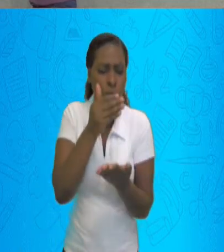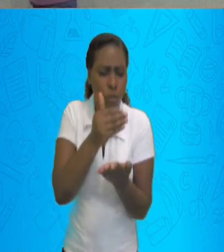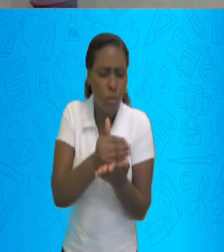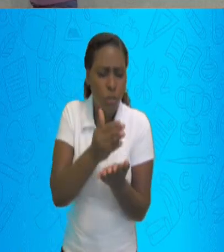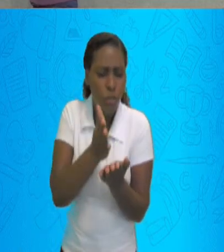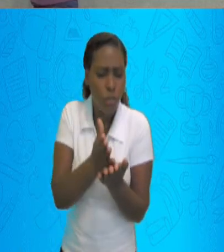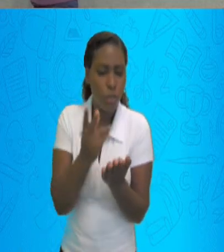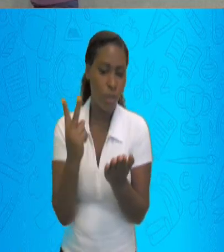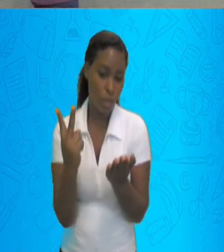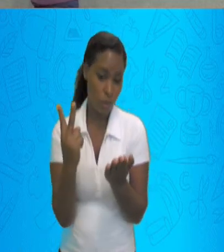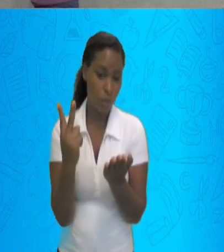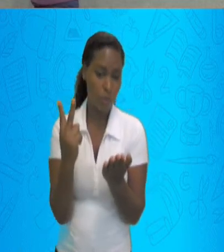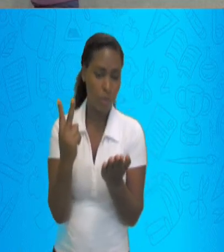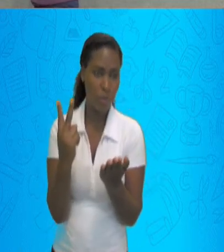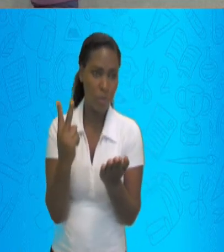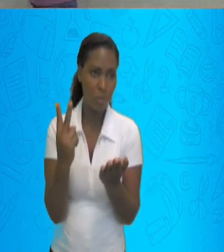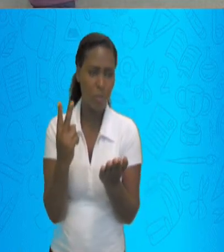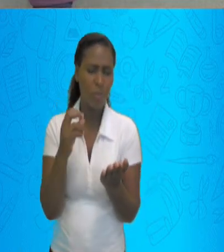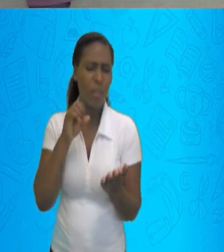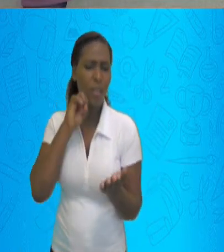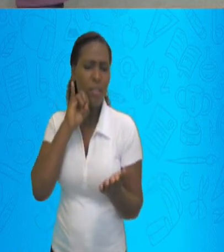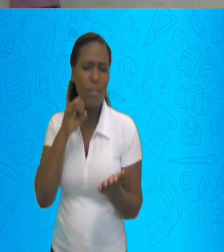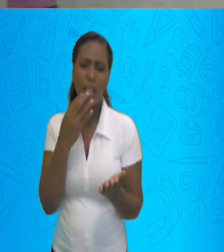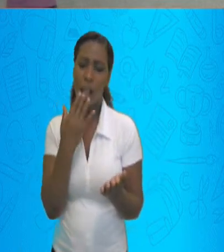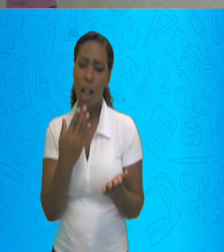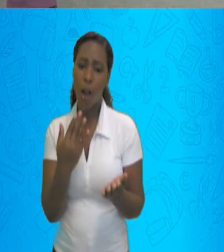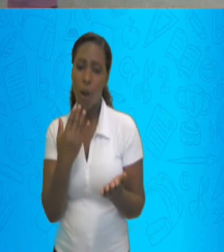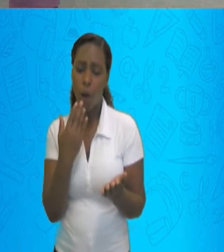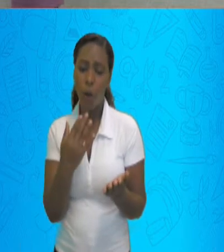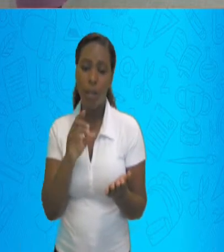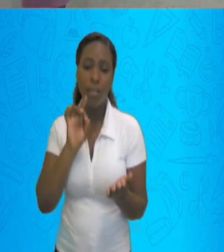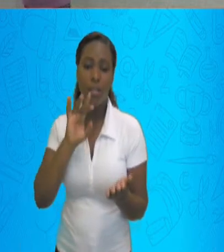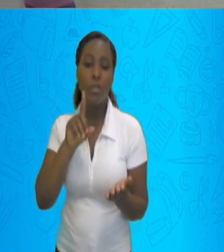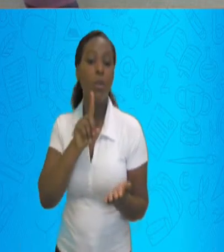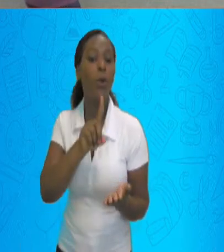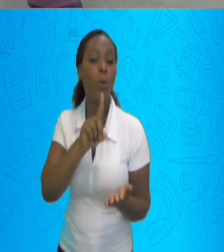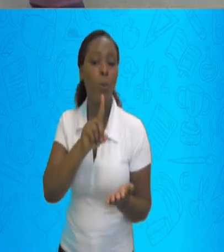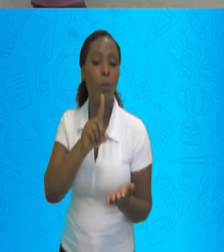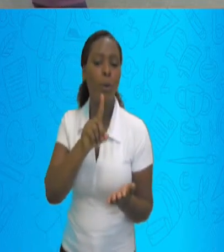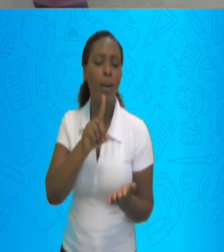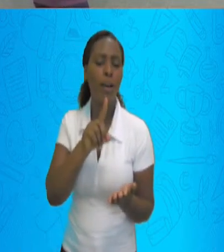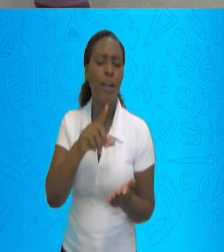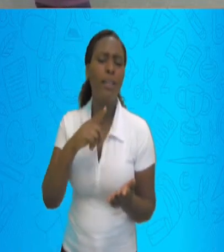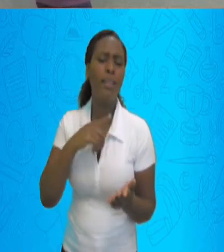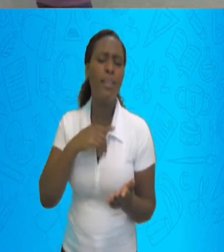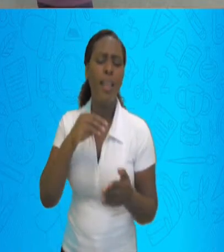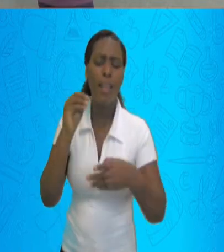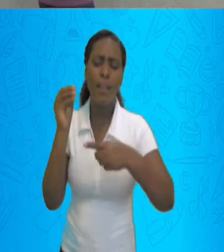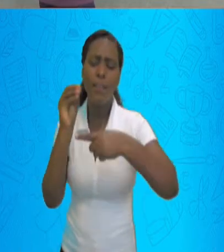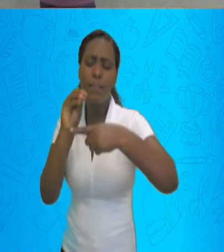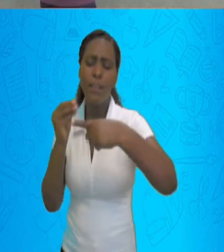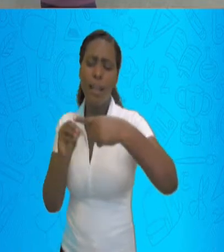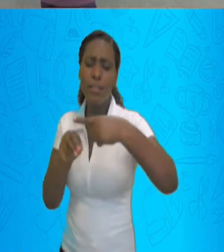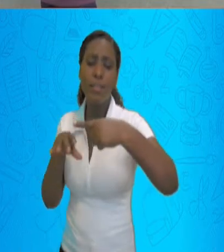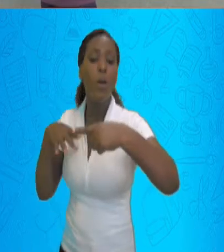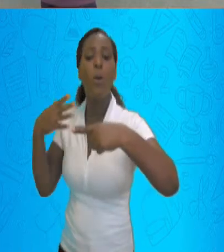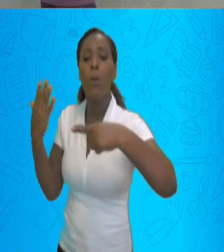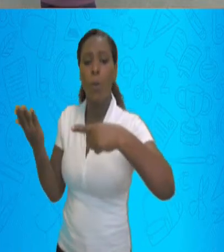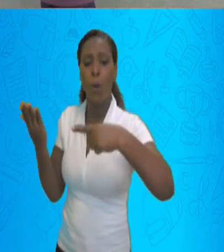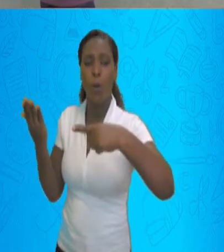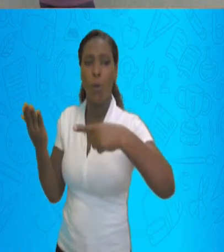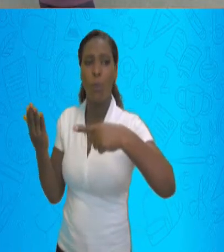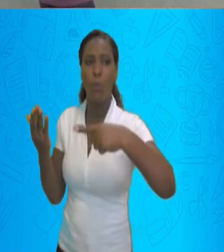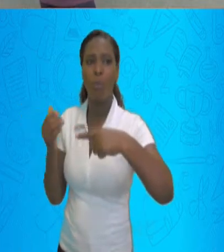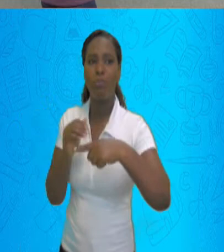gente pegar somente uma parte dela e pintar, qual é a fração que nós temos? Ela foi dividida em 2 partes, que é o